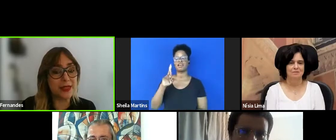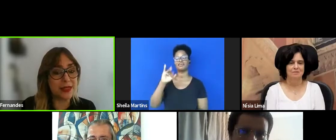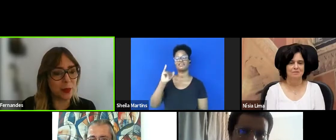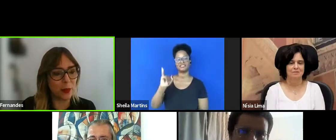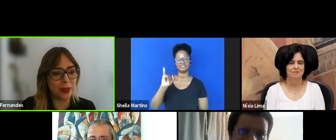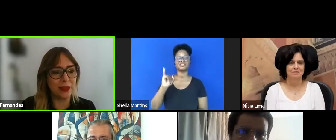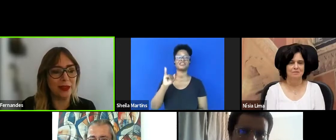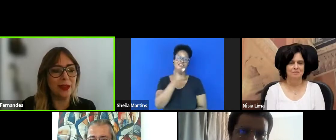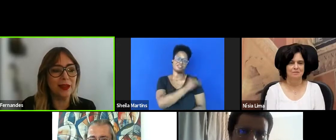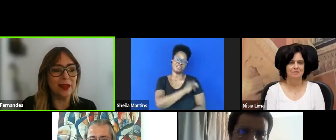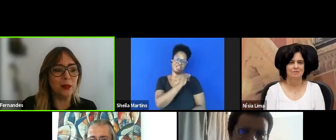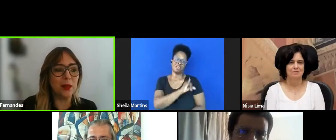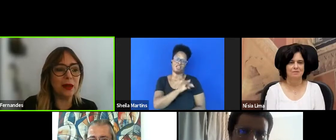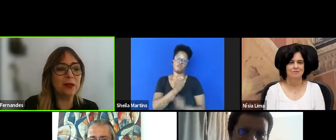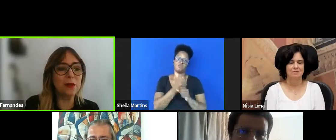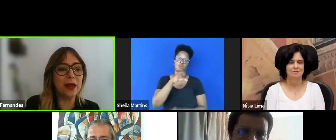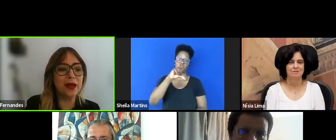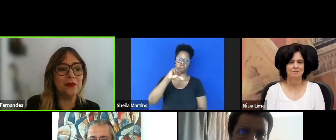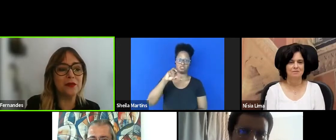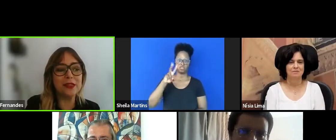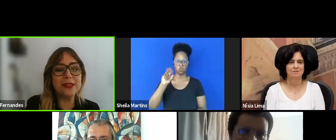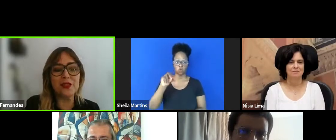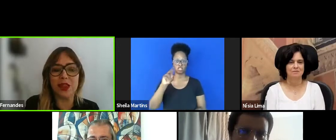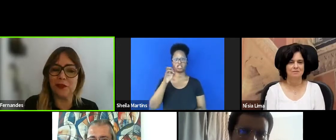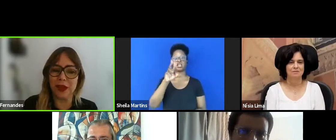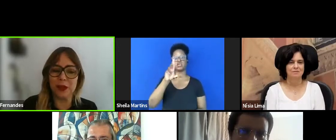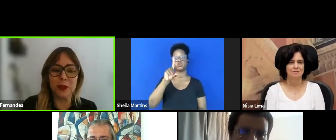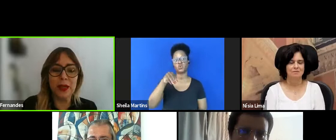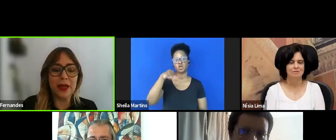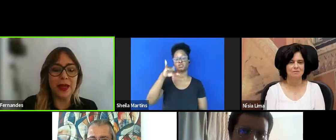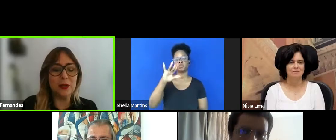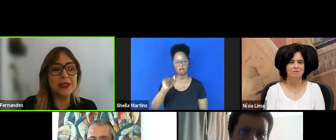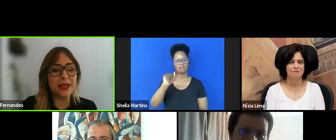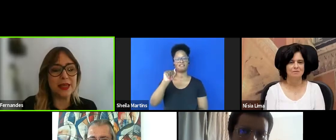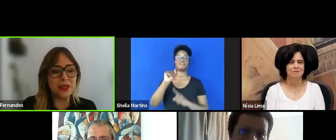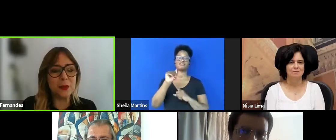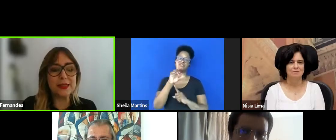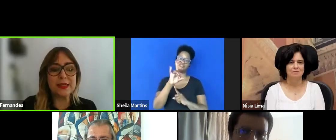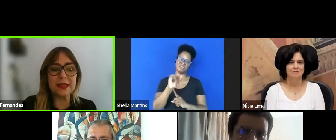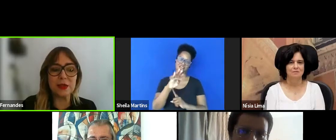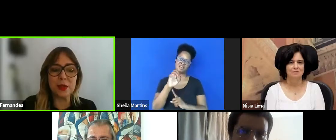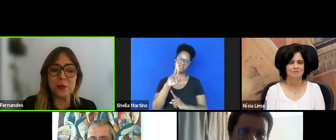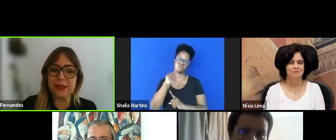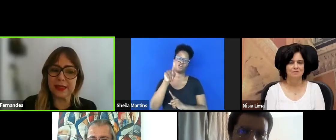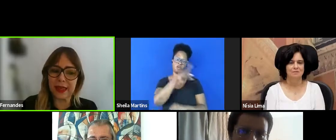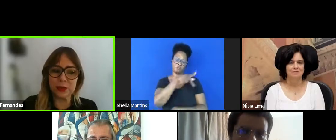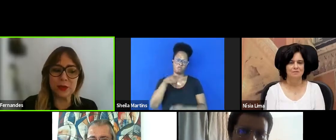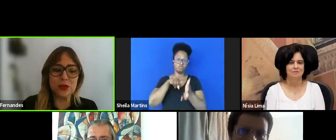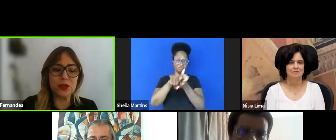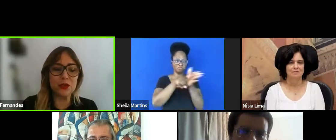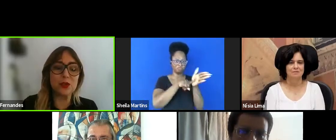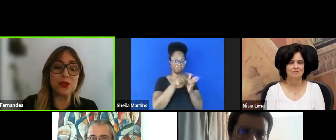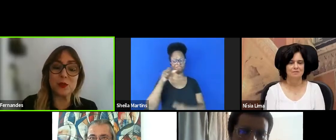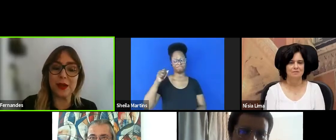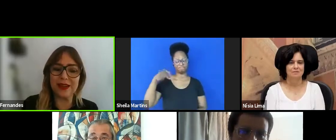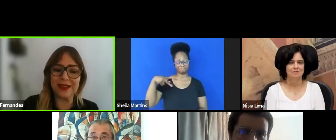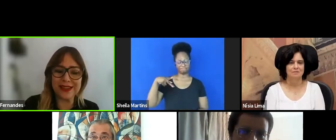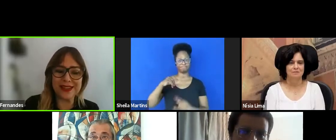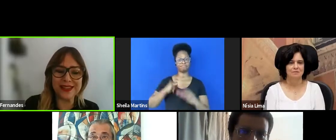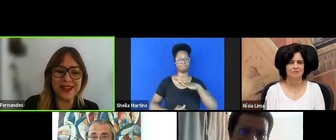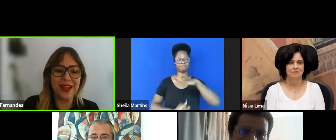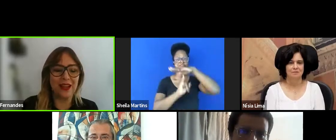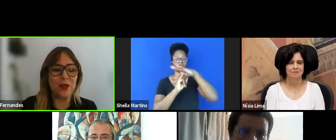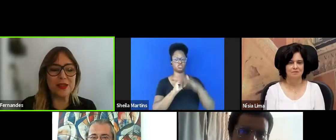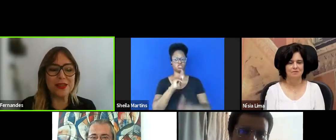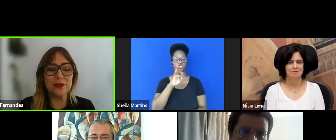em 1950, Eduardo Maia Frise de Carvalho é docente, pesquisador aposentado do Instituto Geo